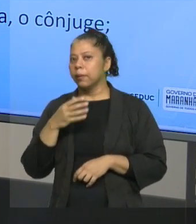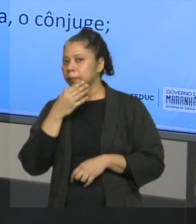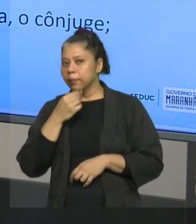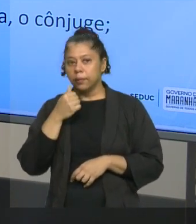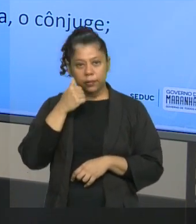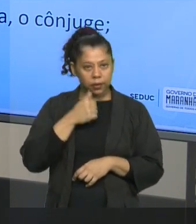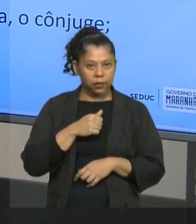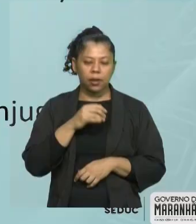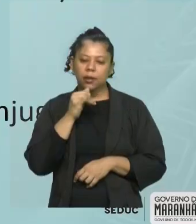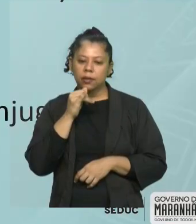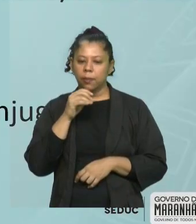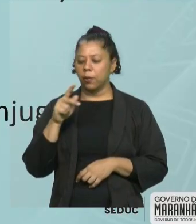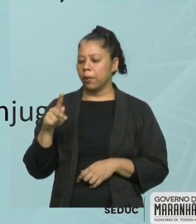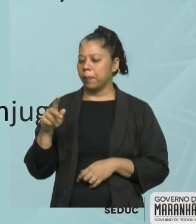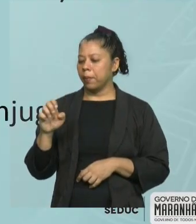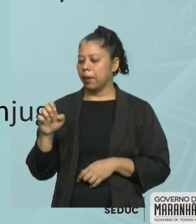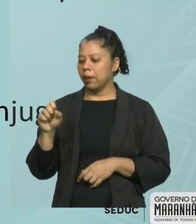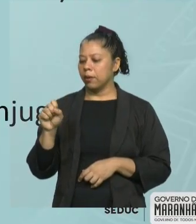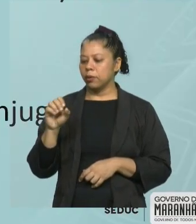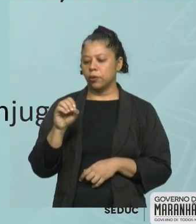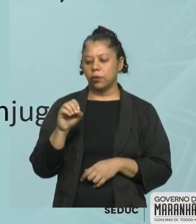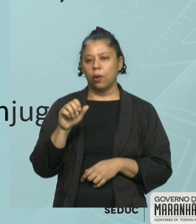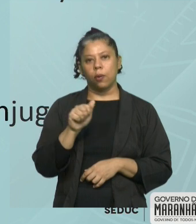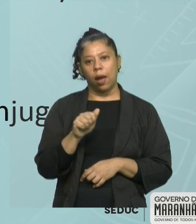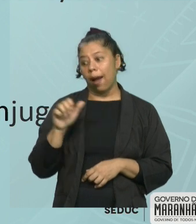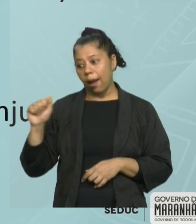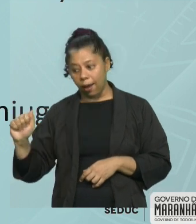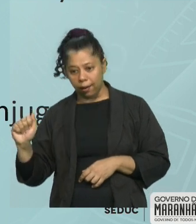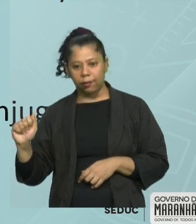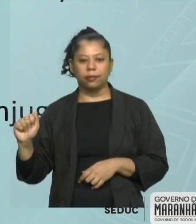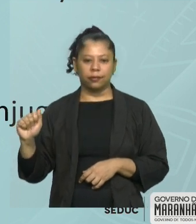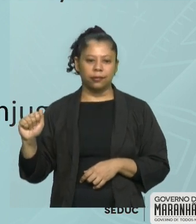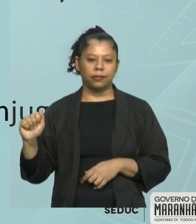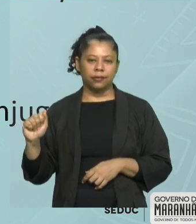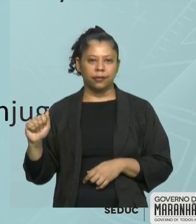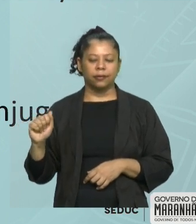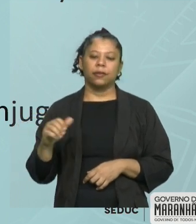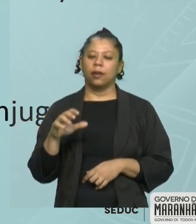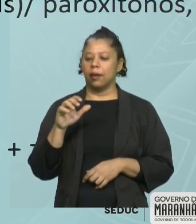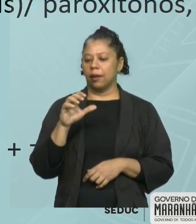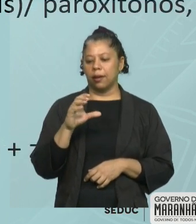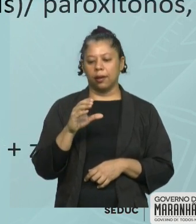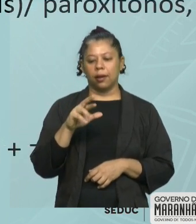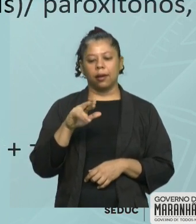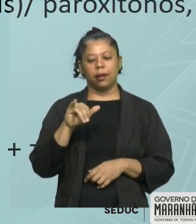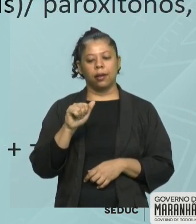a pessoa, a criatura, a criança, o cônjuge.